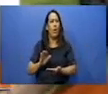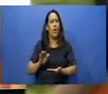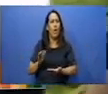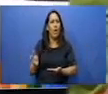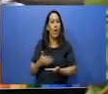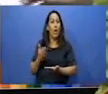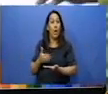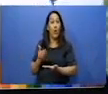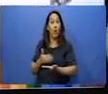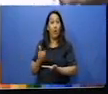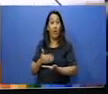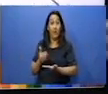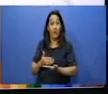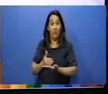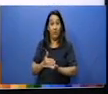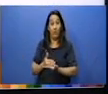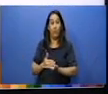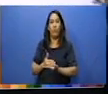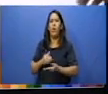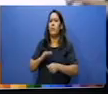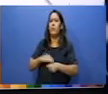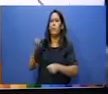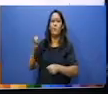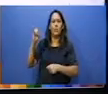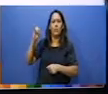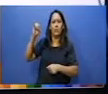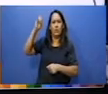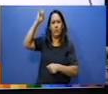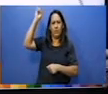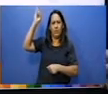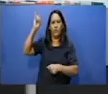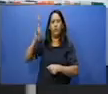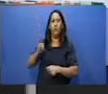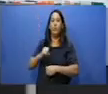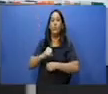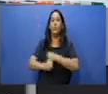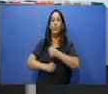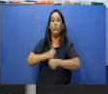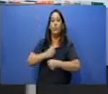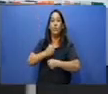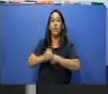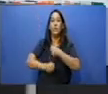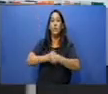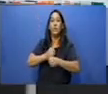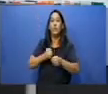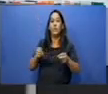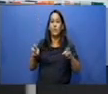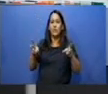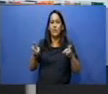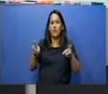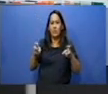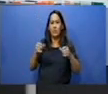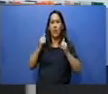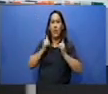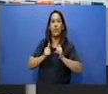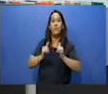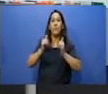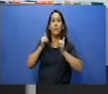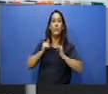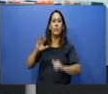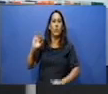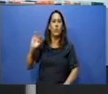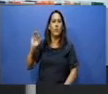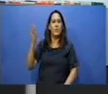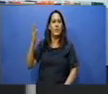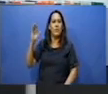recordes. Olha aqui, ó. Esse livro aqui, ele é lançado todo ano com os maiores